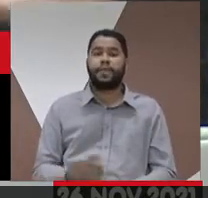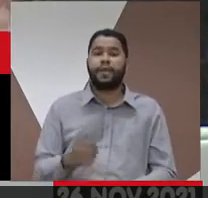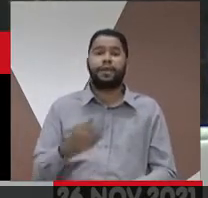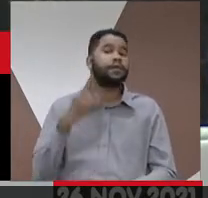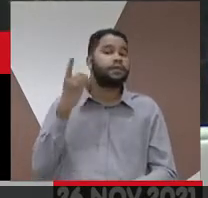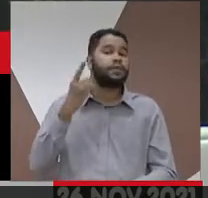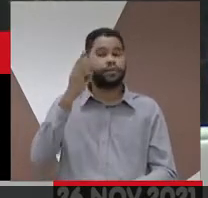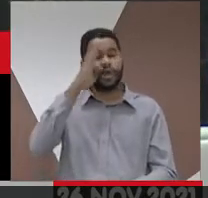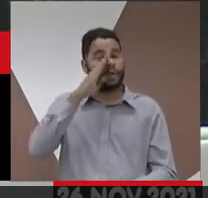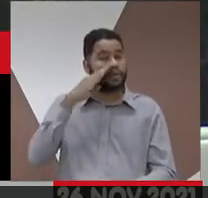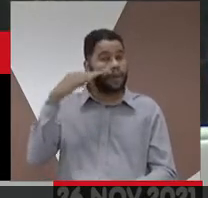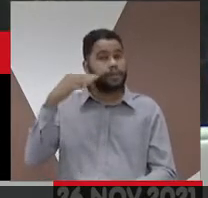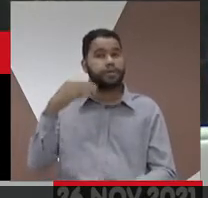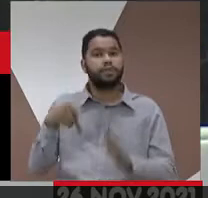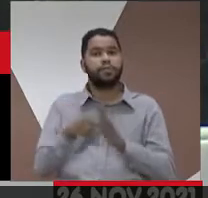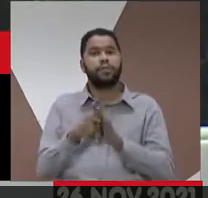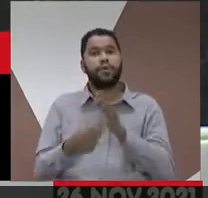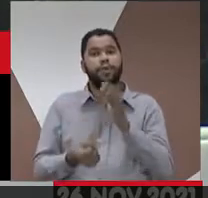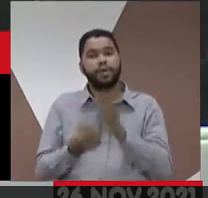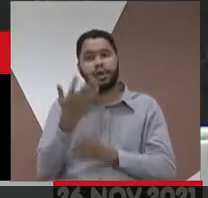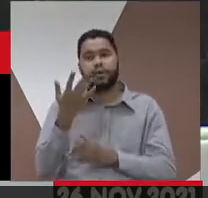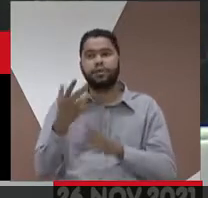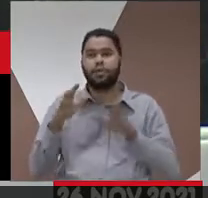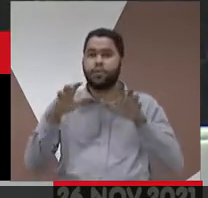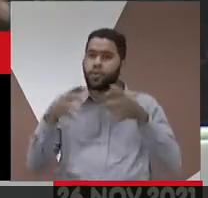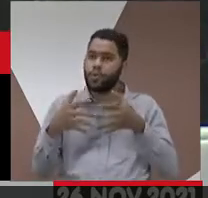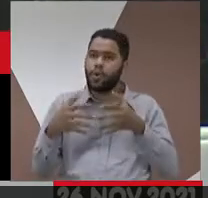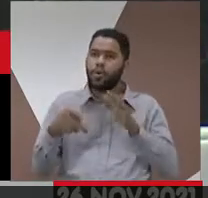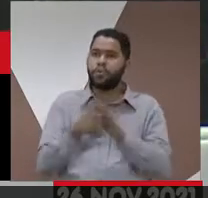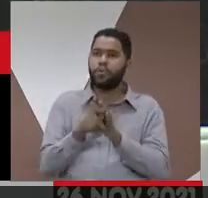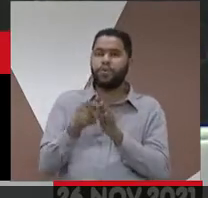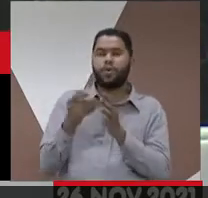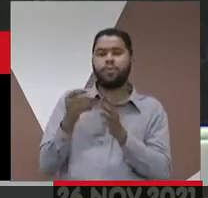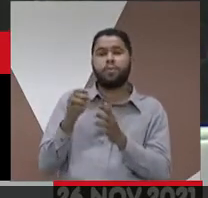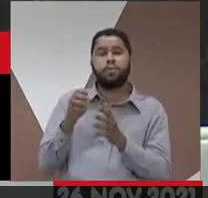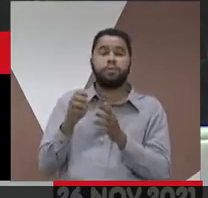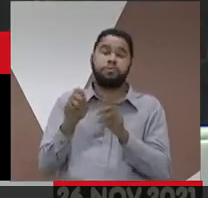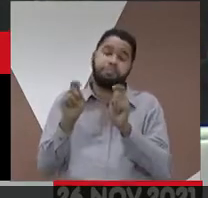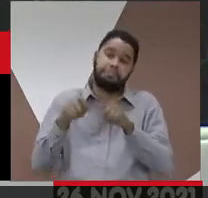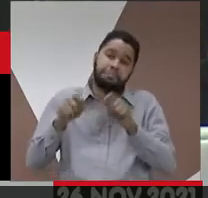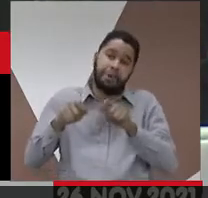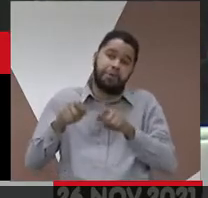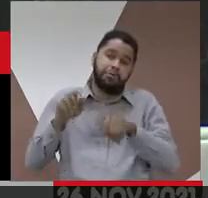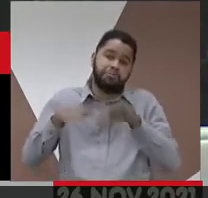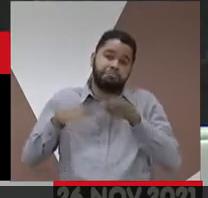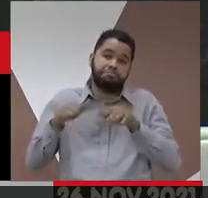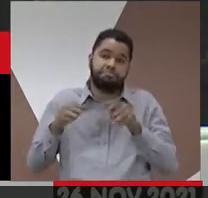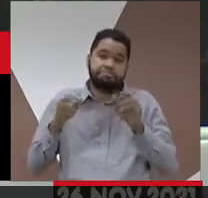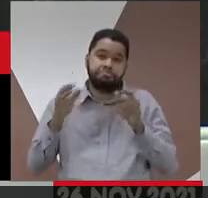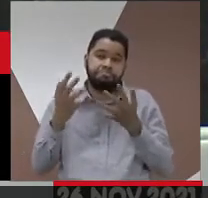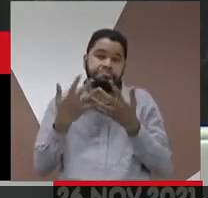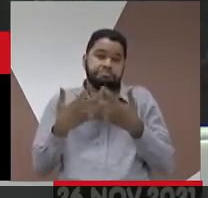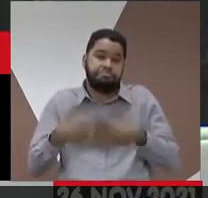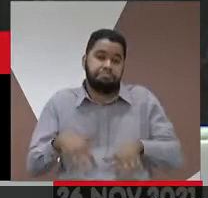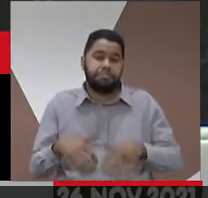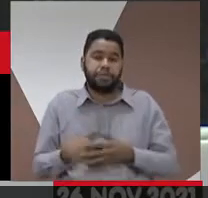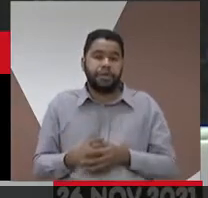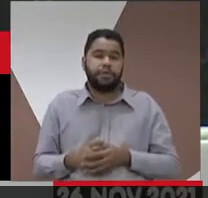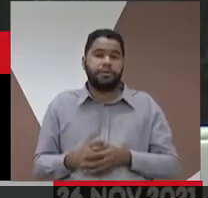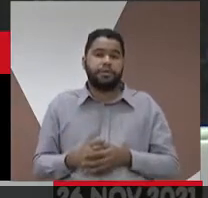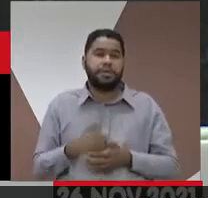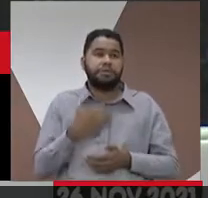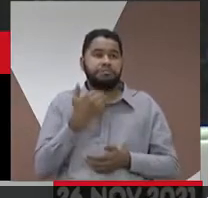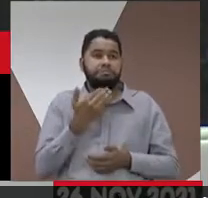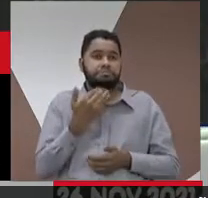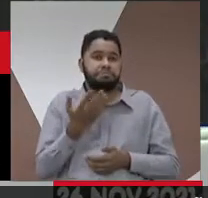sugeriu a criação de uma comissão extraordinária, uma comissão, pode ser que sim. A frente parlamentar tem uma vantagem, que ela não tem limite,